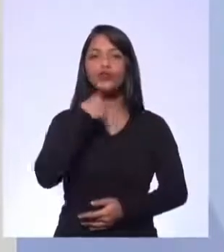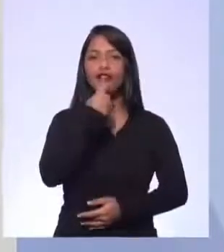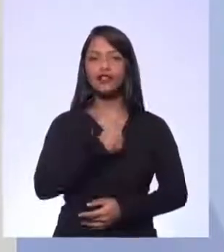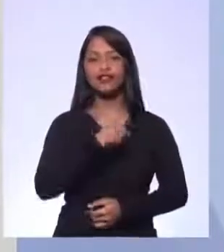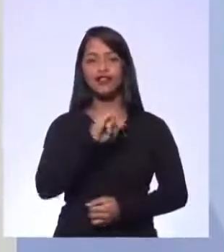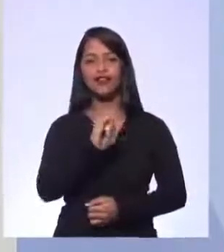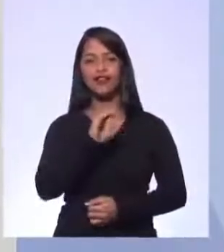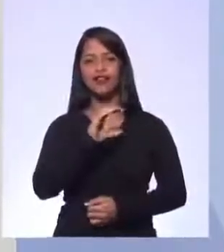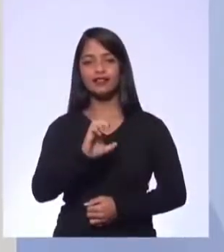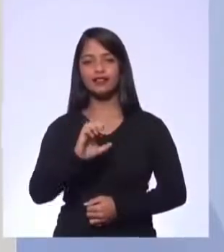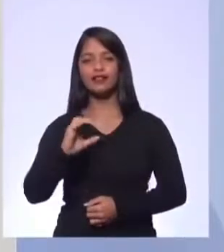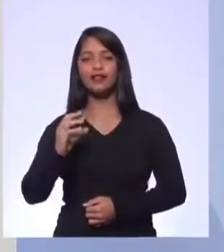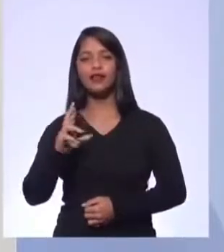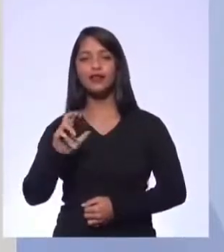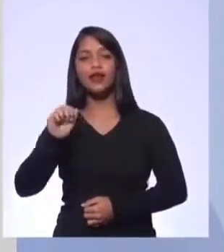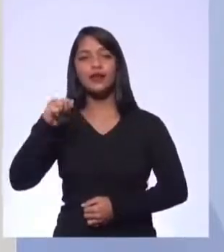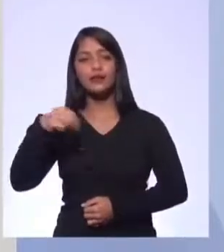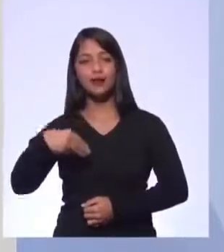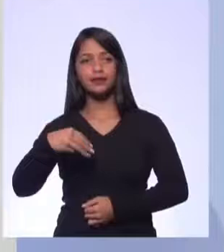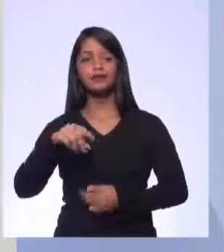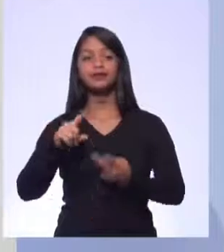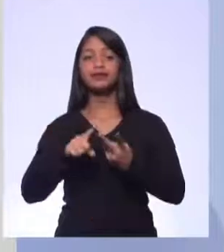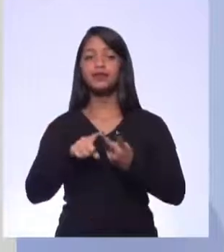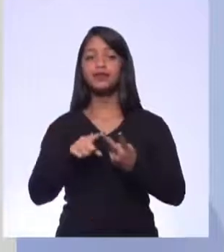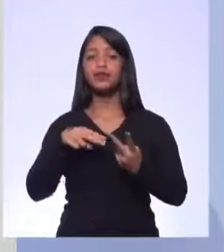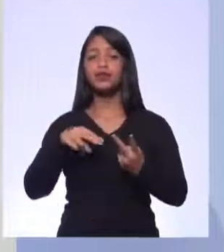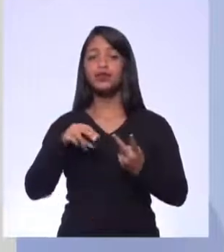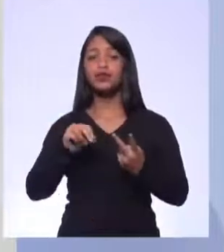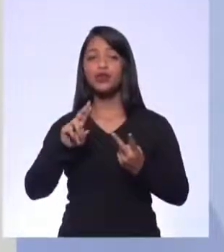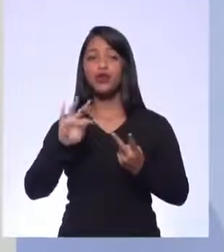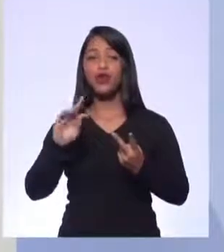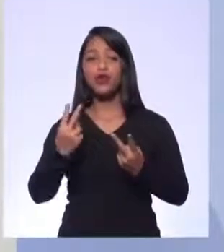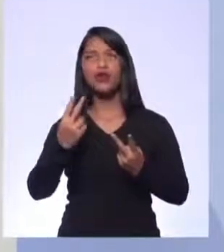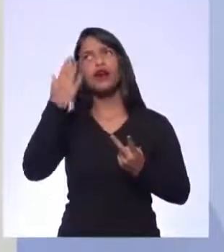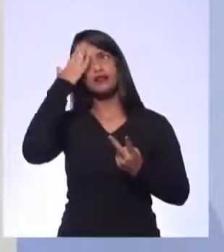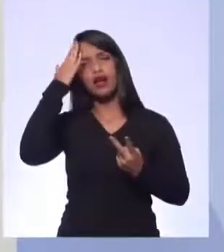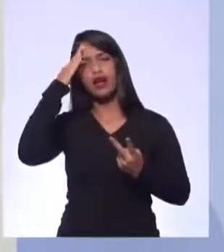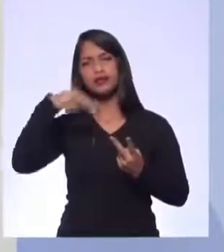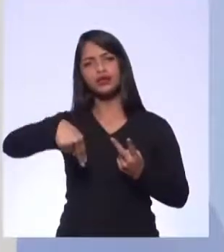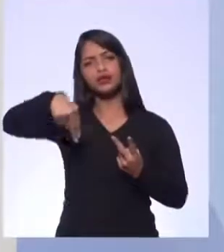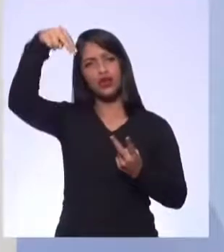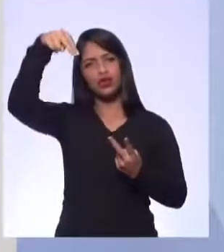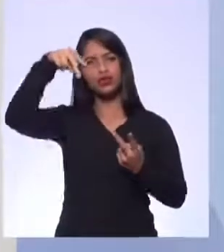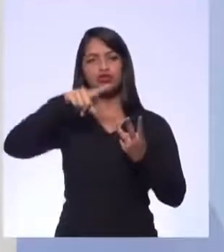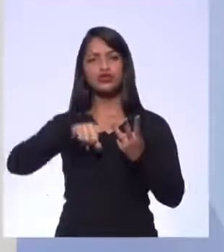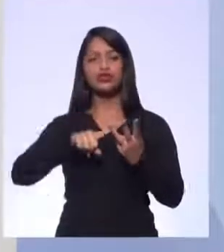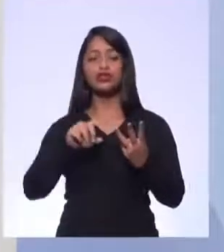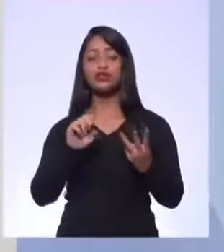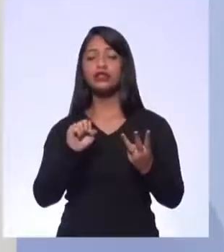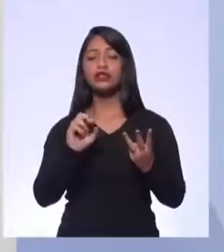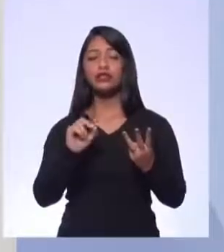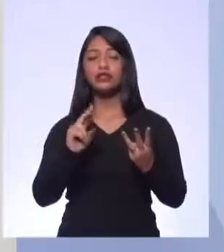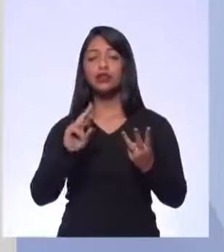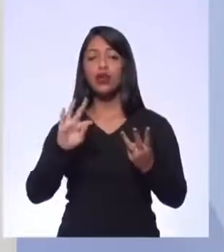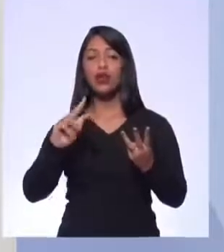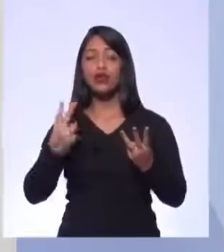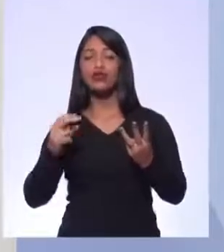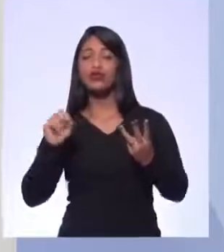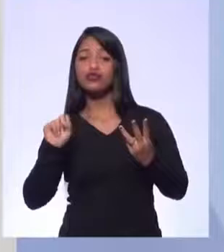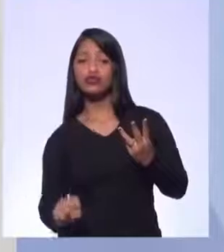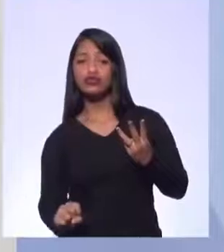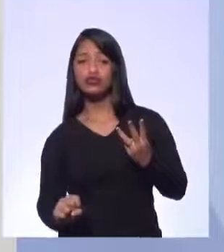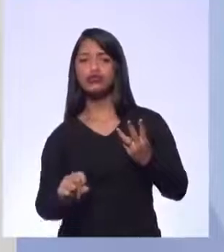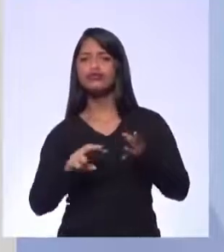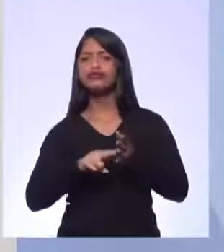ó, eu sei que é um cognato, é o norte. South, eu sei que é sul. Poles, polo. Então, o gelo do polo norte